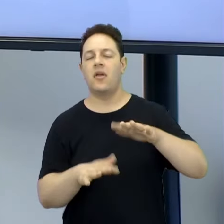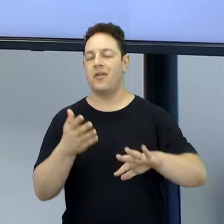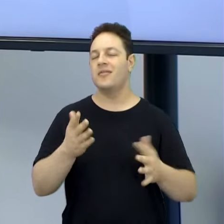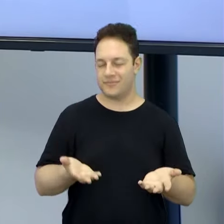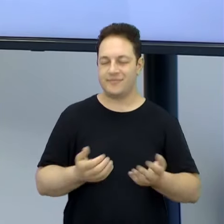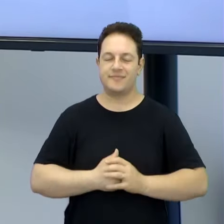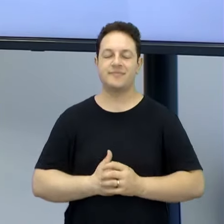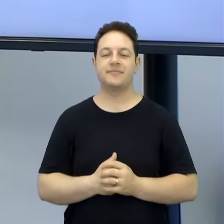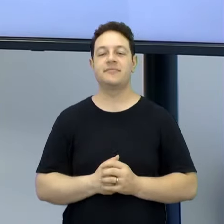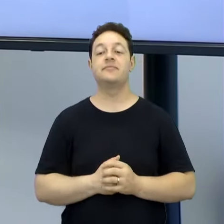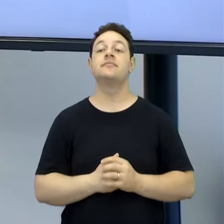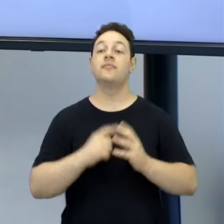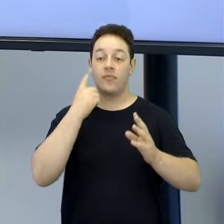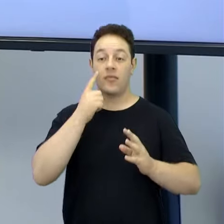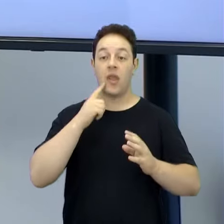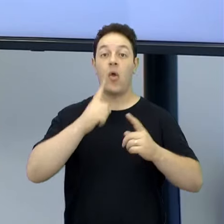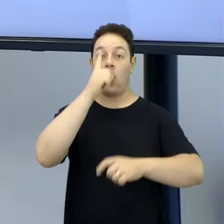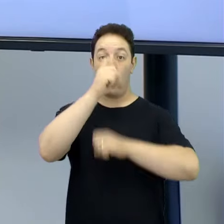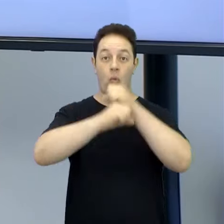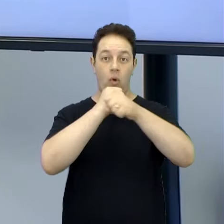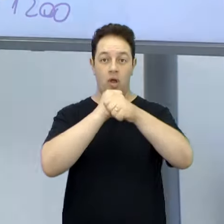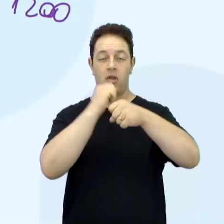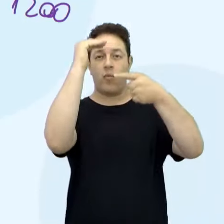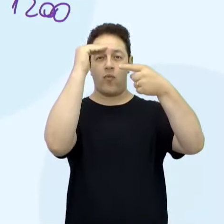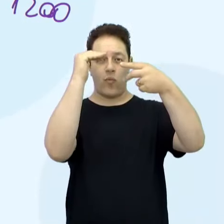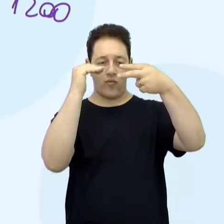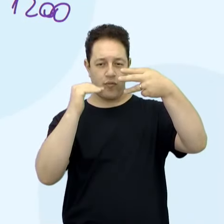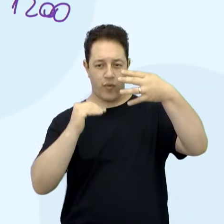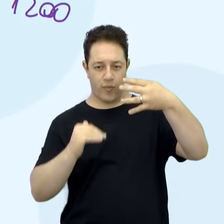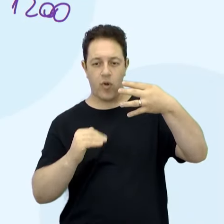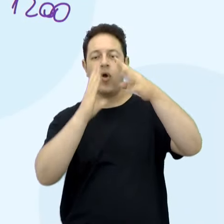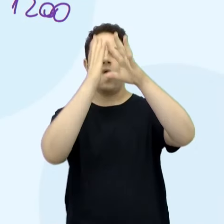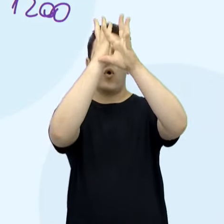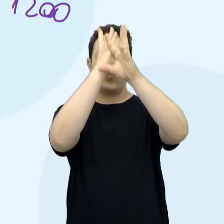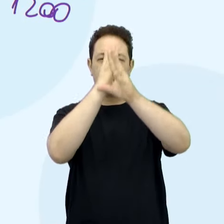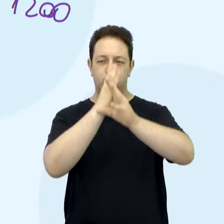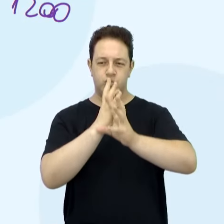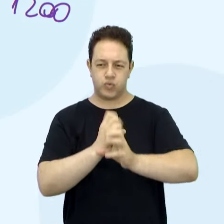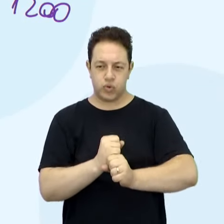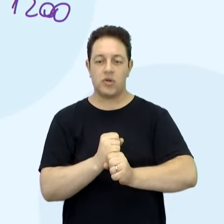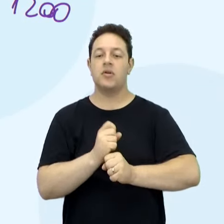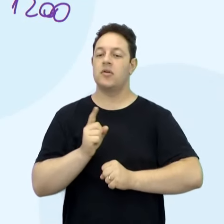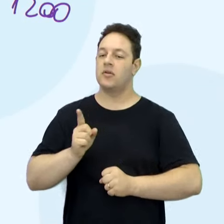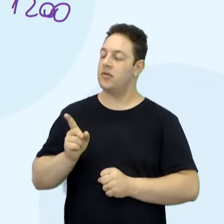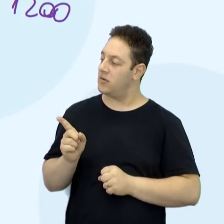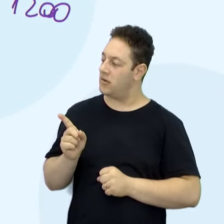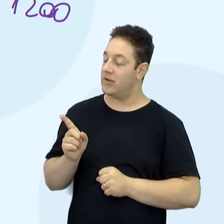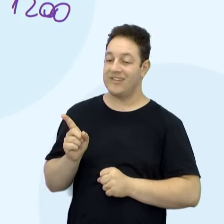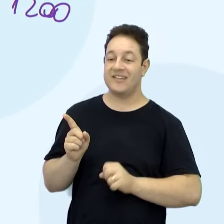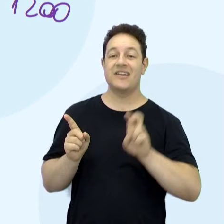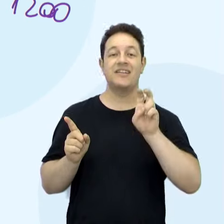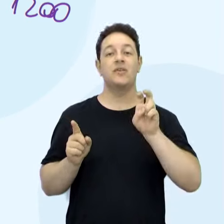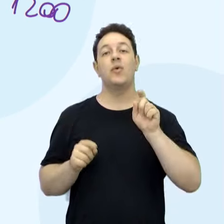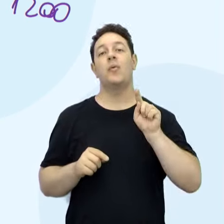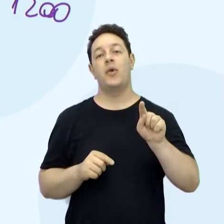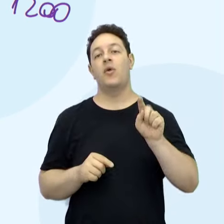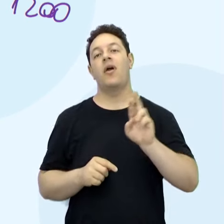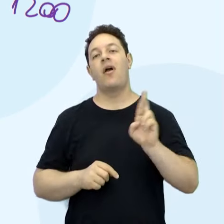variável. E aí, somando tudo aqui, deu um custo anual de